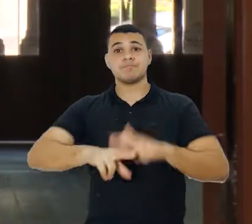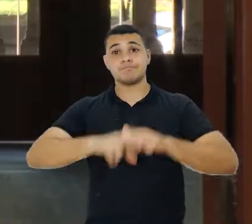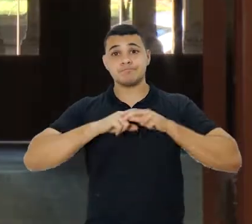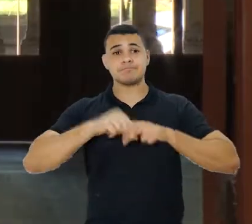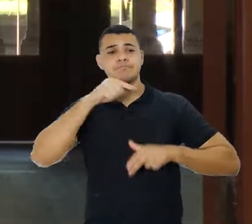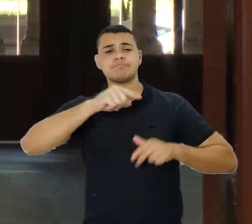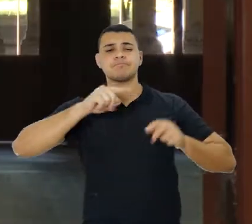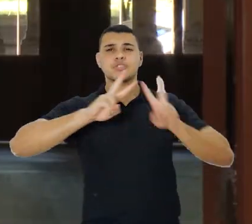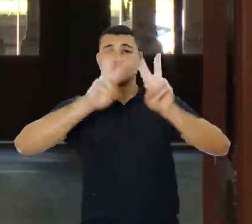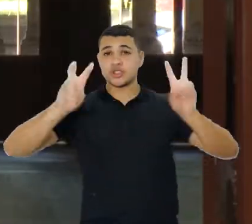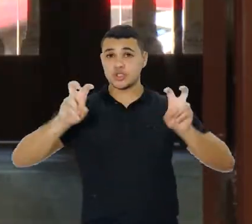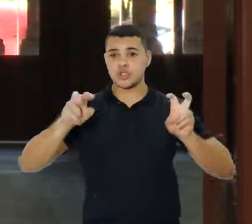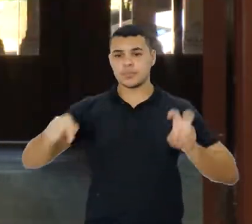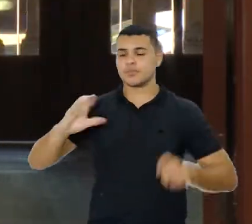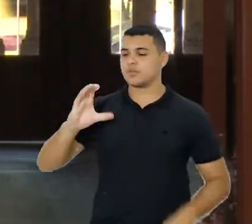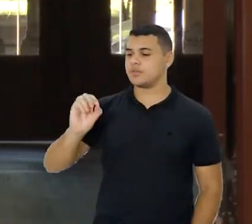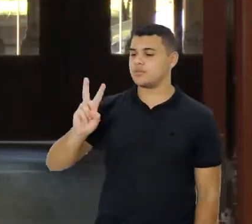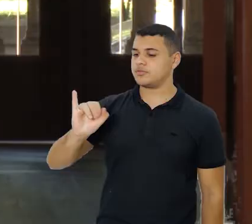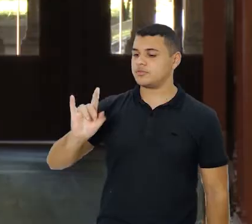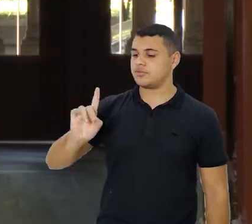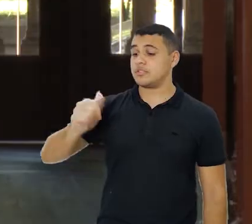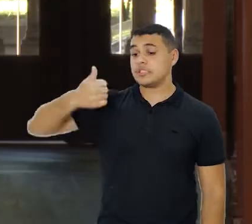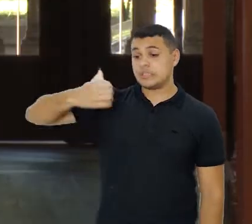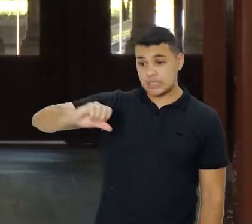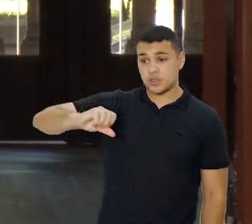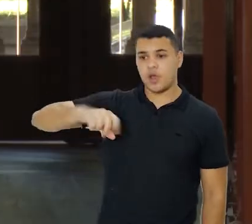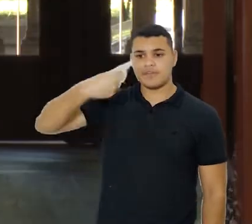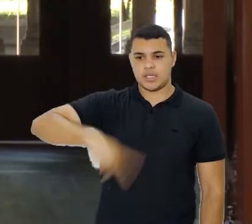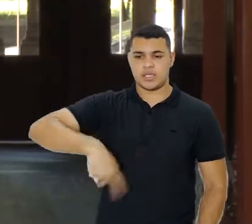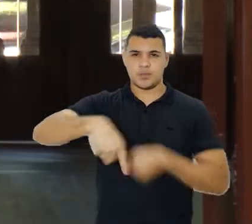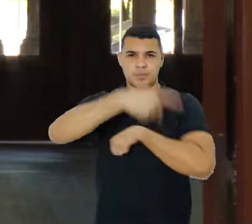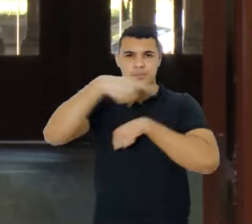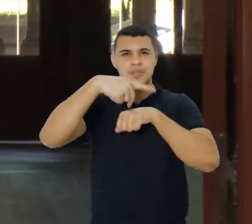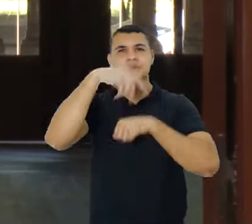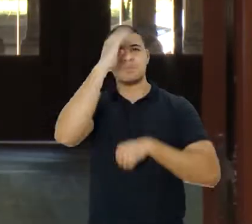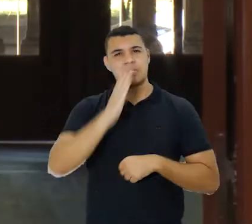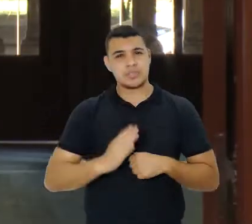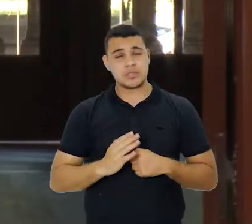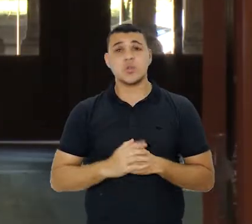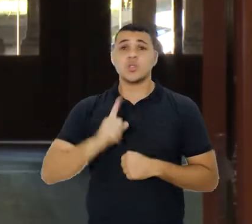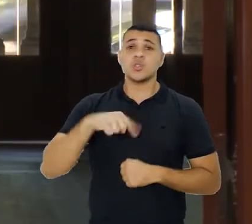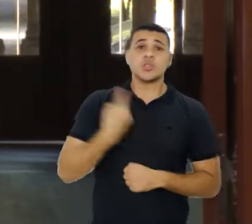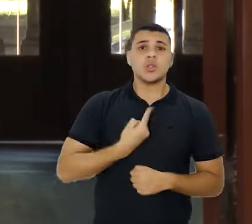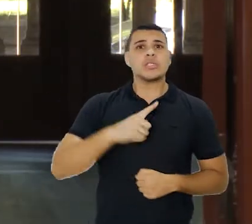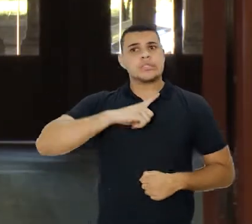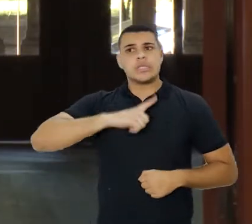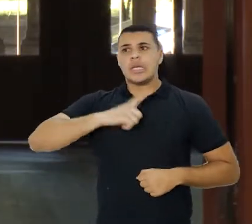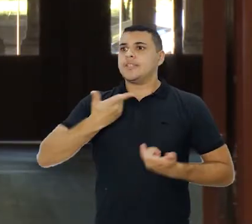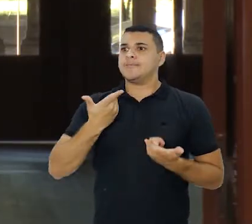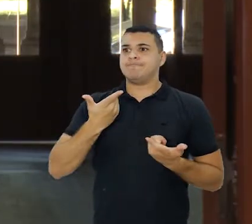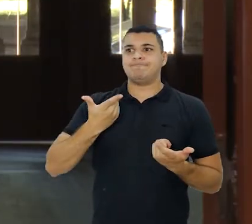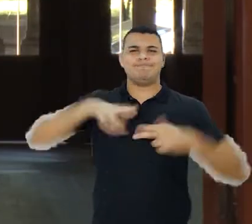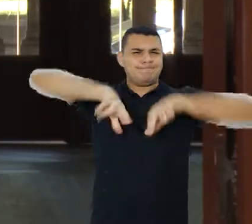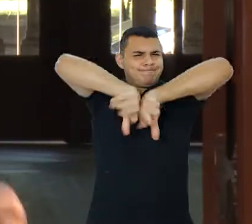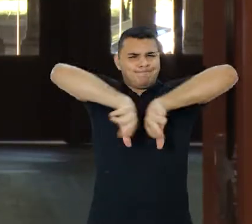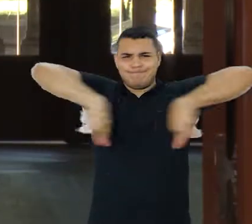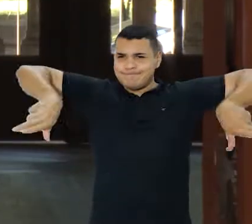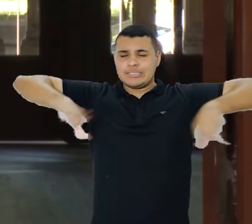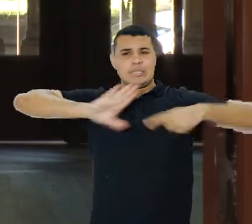No que diz respeito à situação da Covid-19 no Brasil, né, nós temos